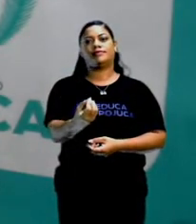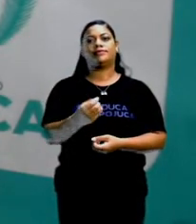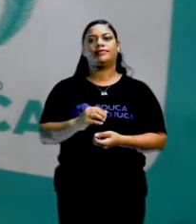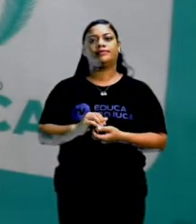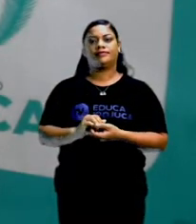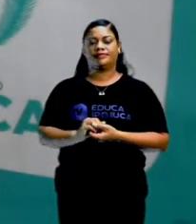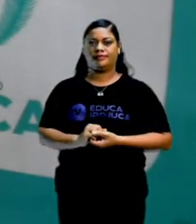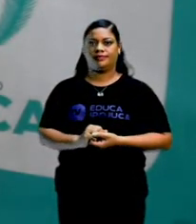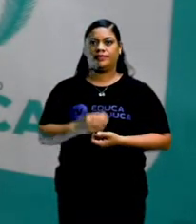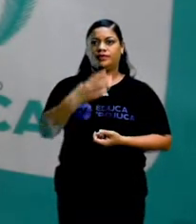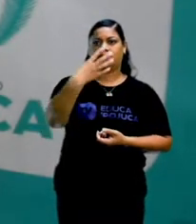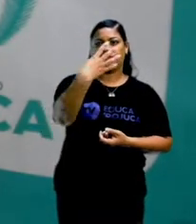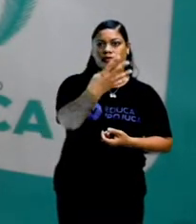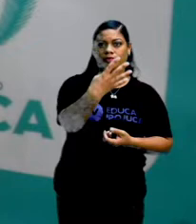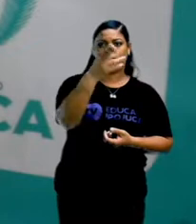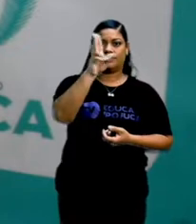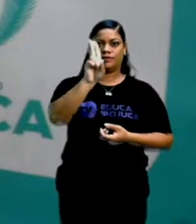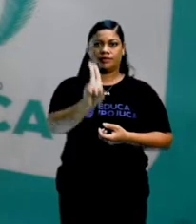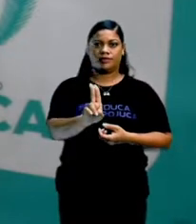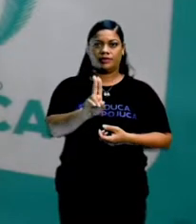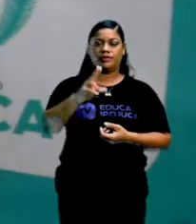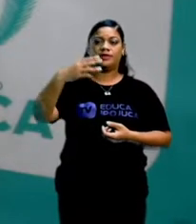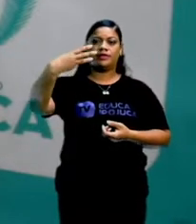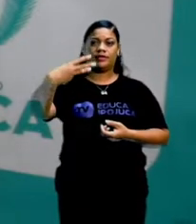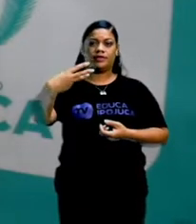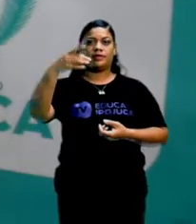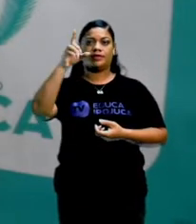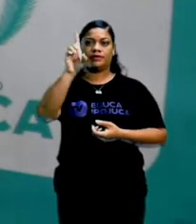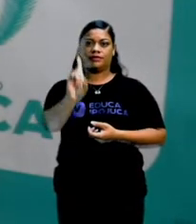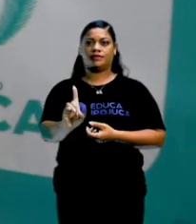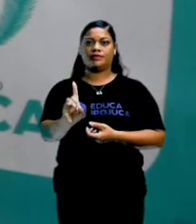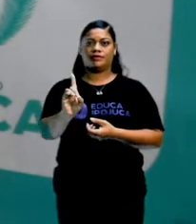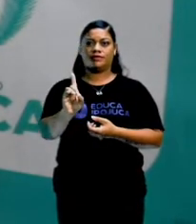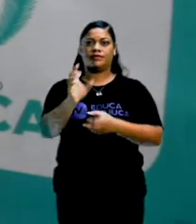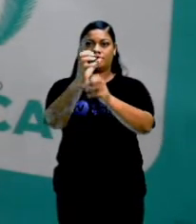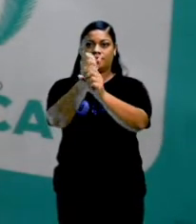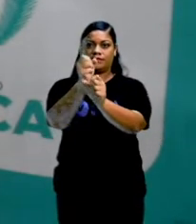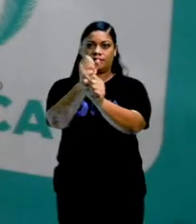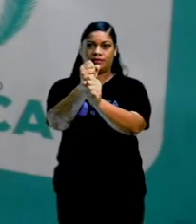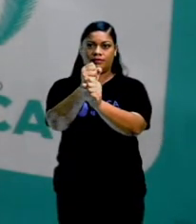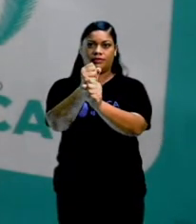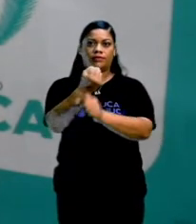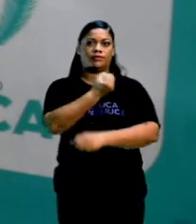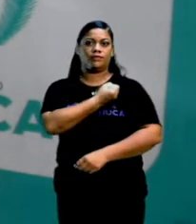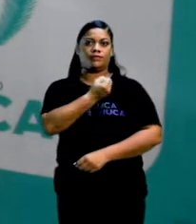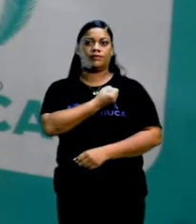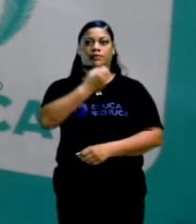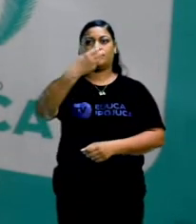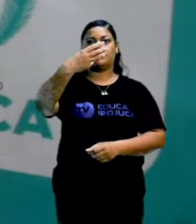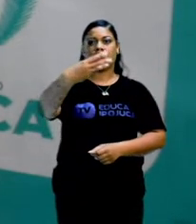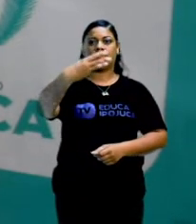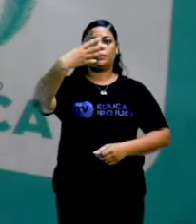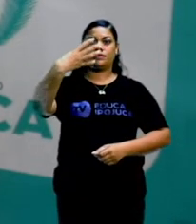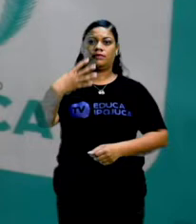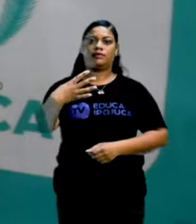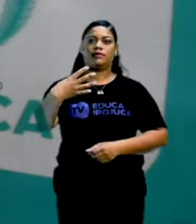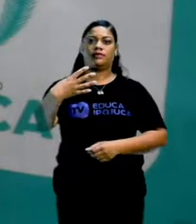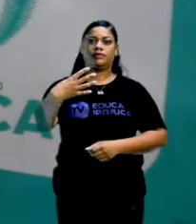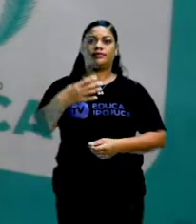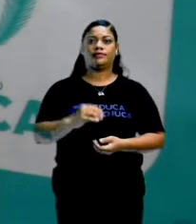aqui temos 4 unidades e 3 dezenas, somando assim o número 34.